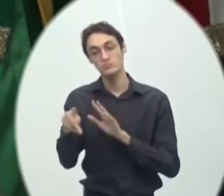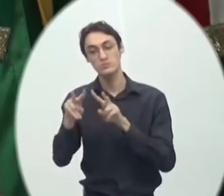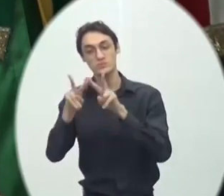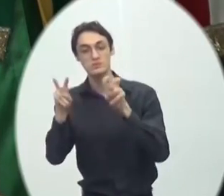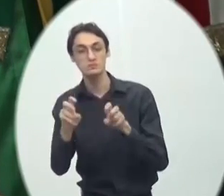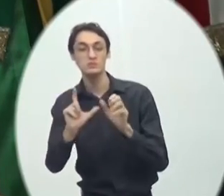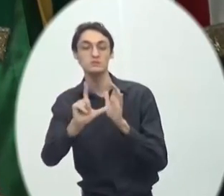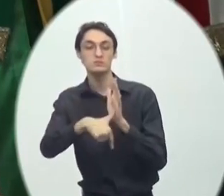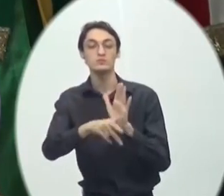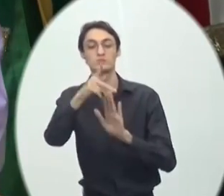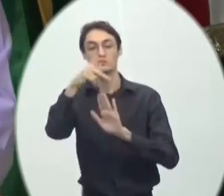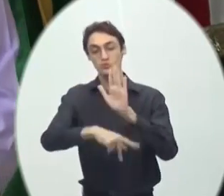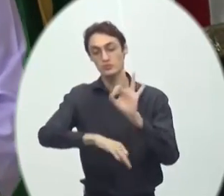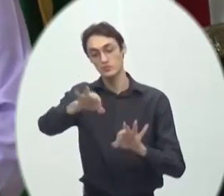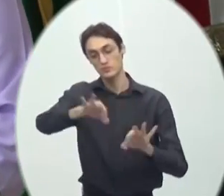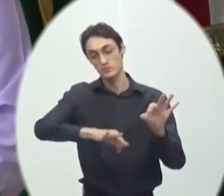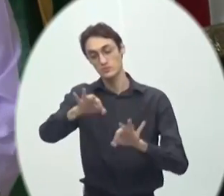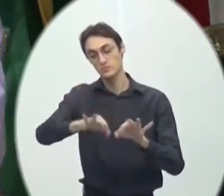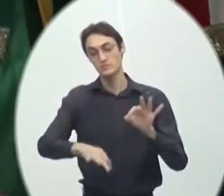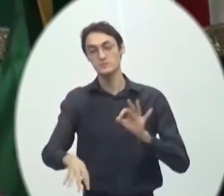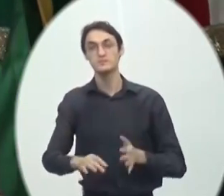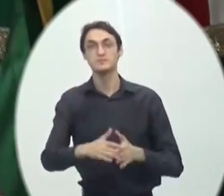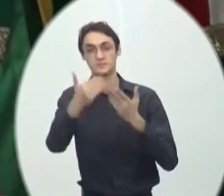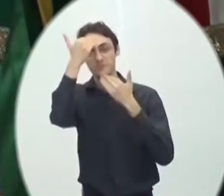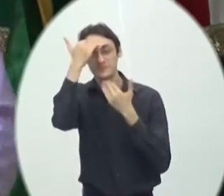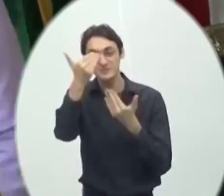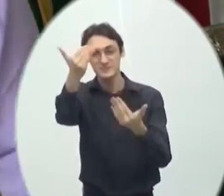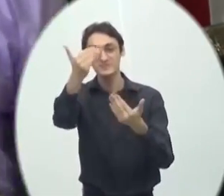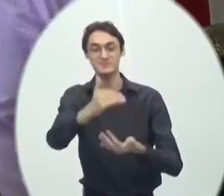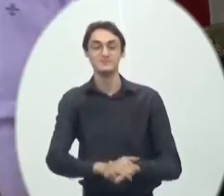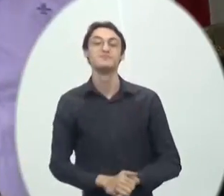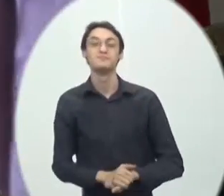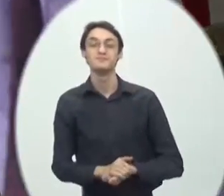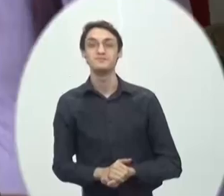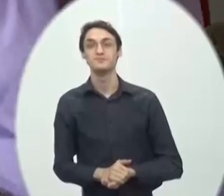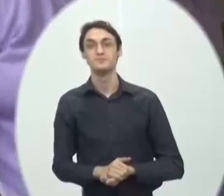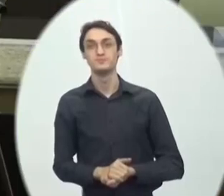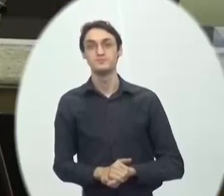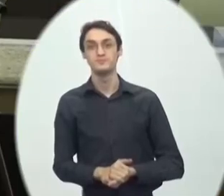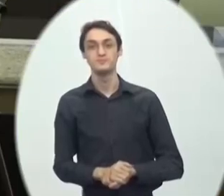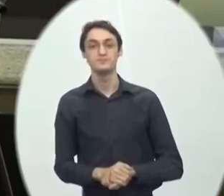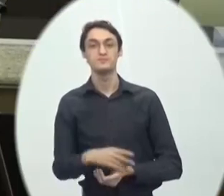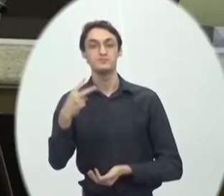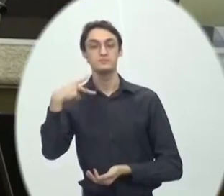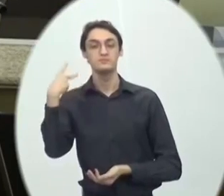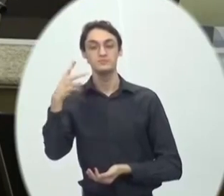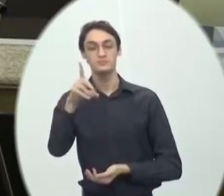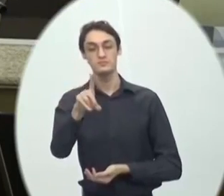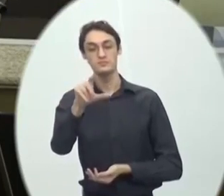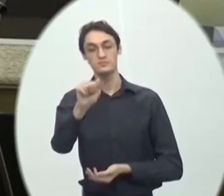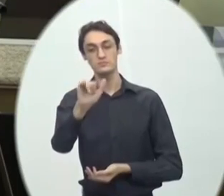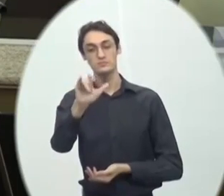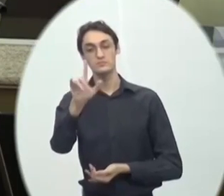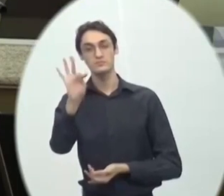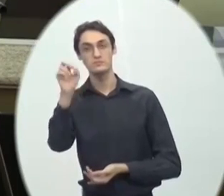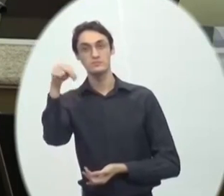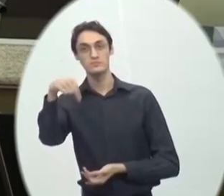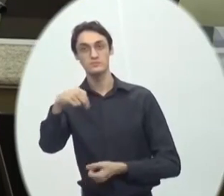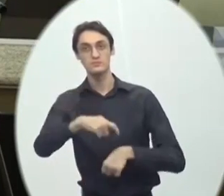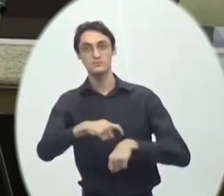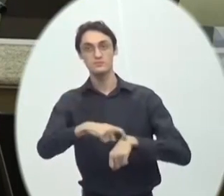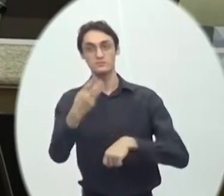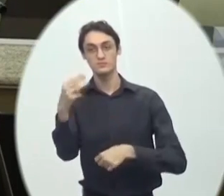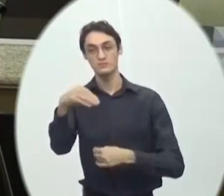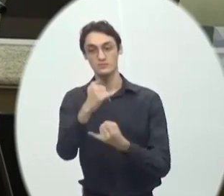projeto para a plenária. Muito obrigado, senhor presidente. Com a palavra, vereador Dailton Felzer. Vossa Excelência põe